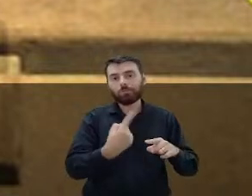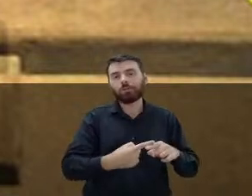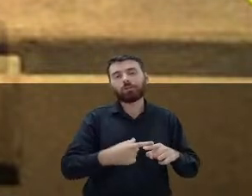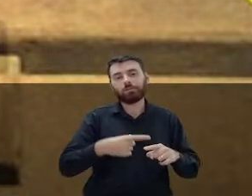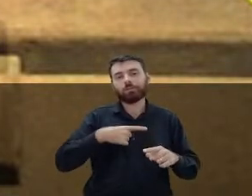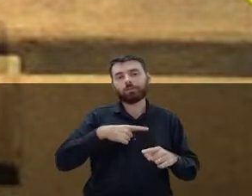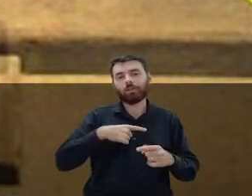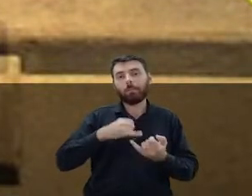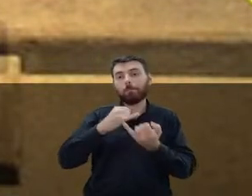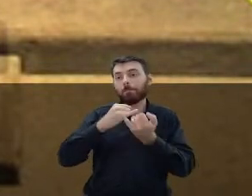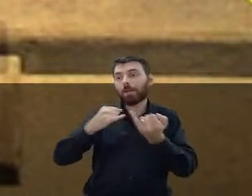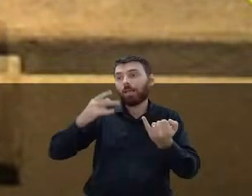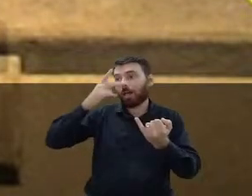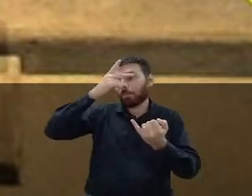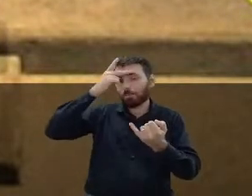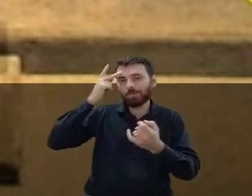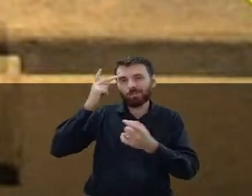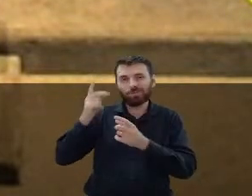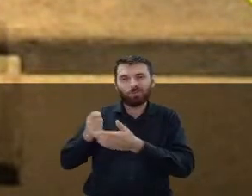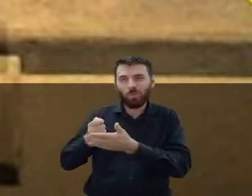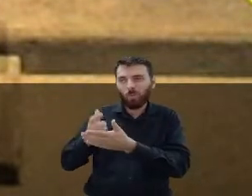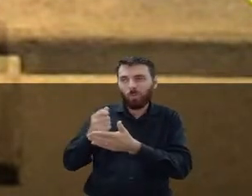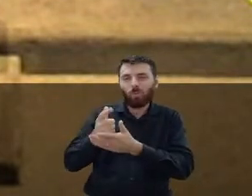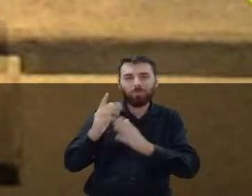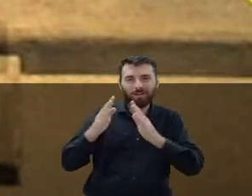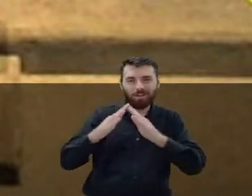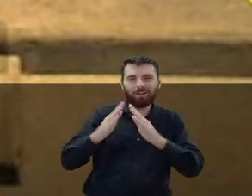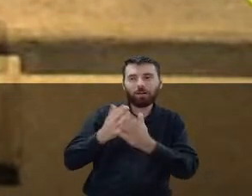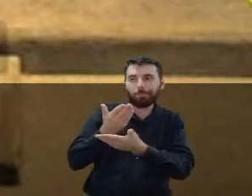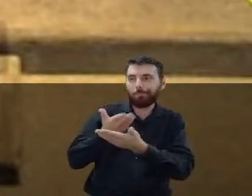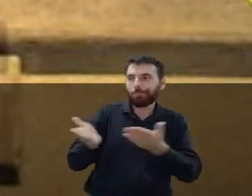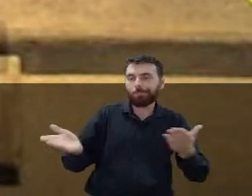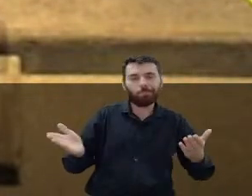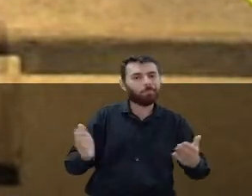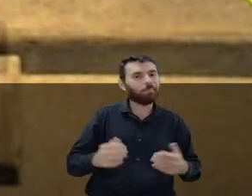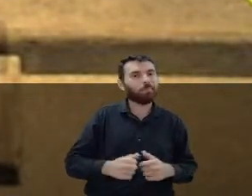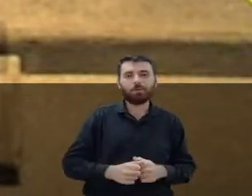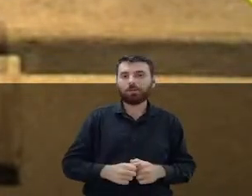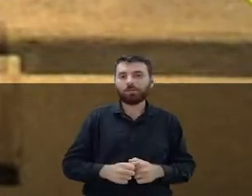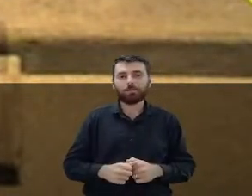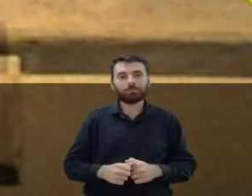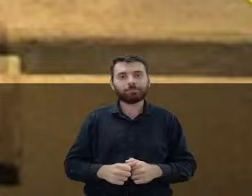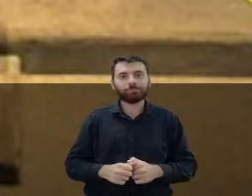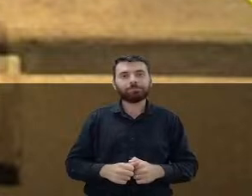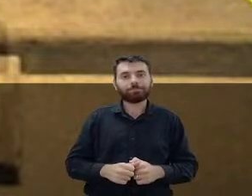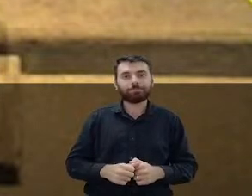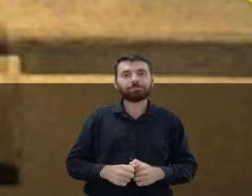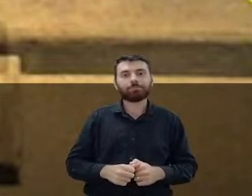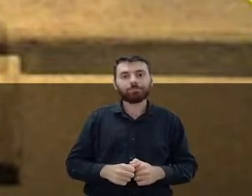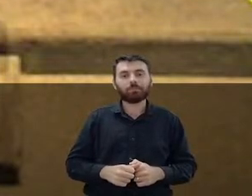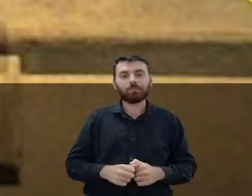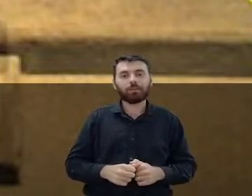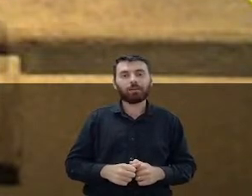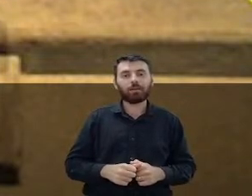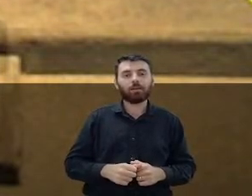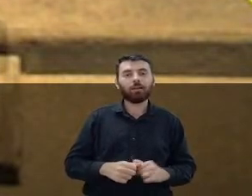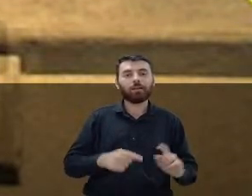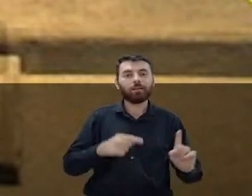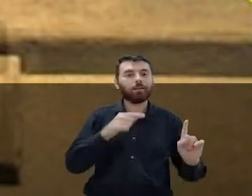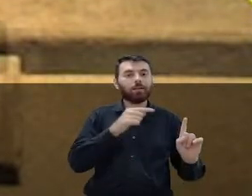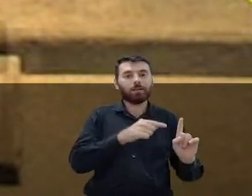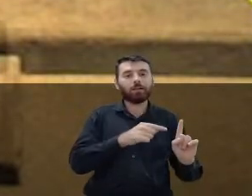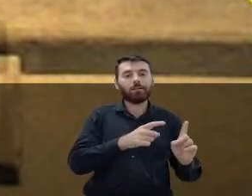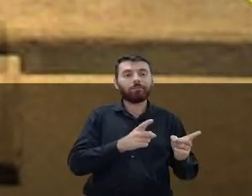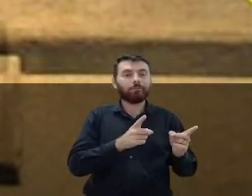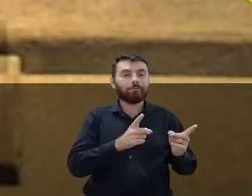eles estão com a reclamante. A gente pede a justa conversão dessa saída dela, porque a saída, na verdade,